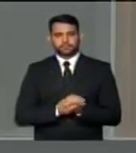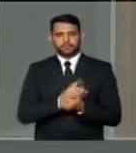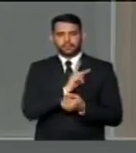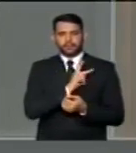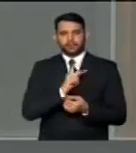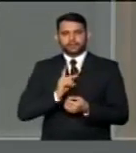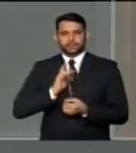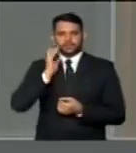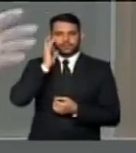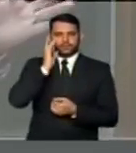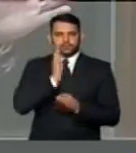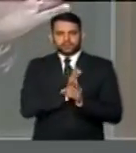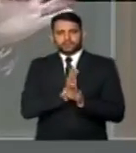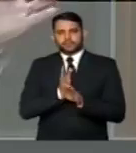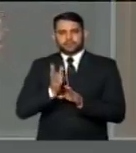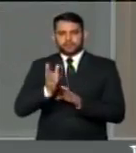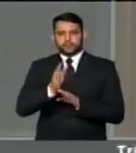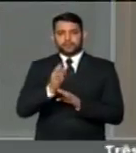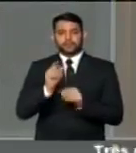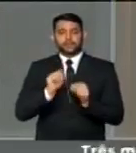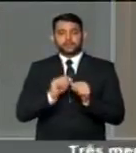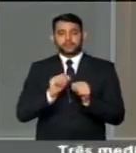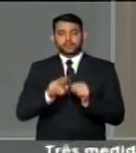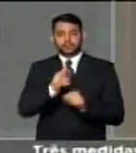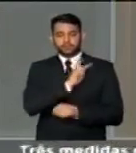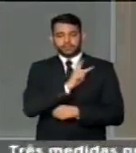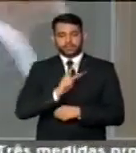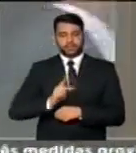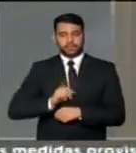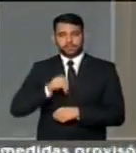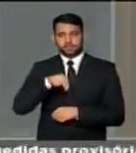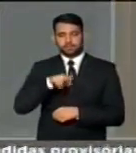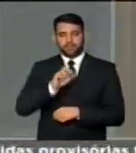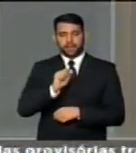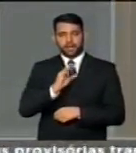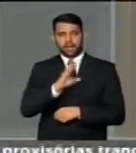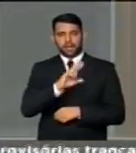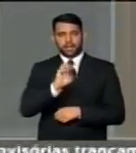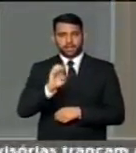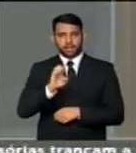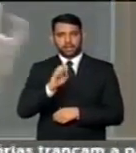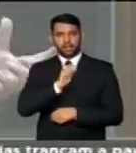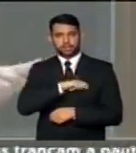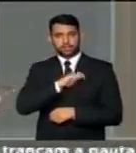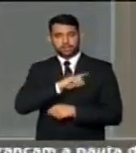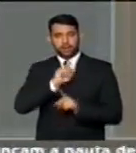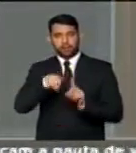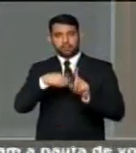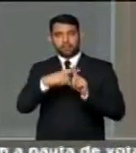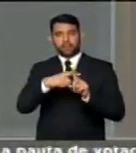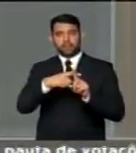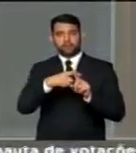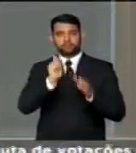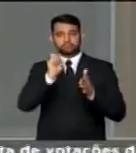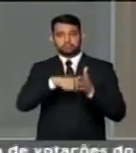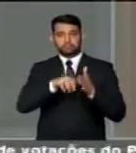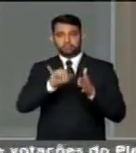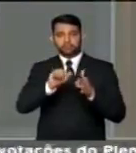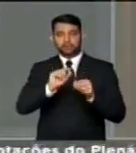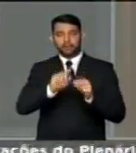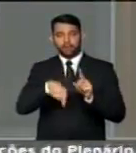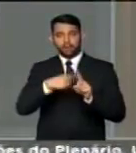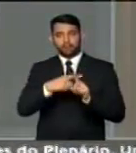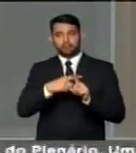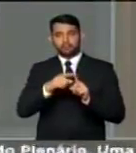Presidente Dilma, na contramão do que está fazendo o presidente Macri, aumenta impostos, quer meter a mão no